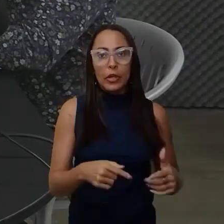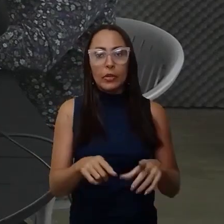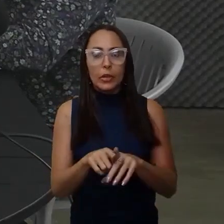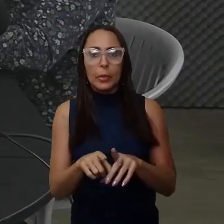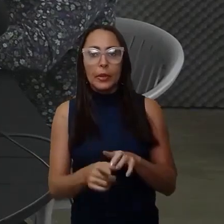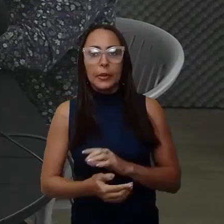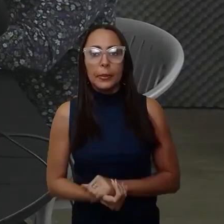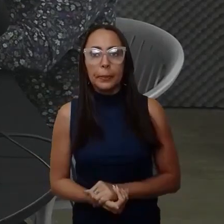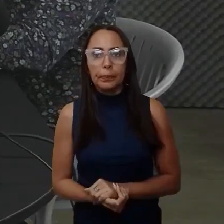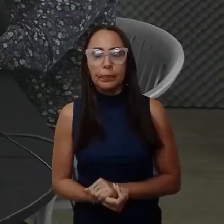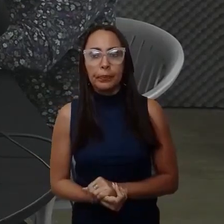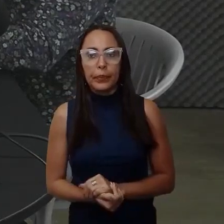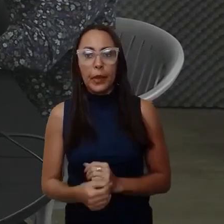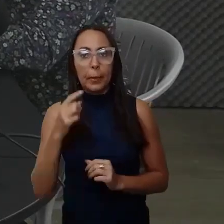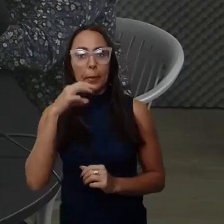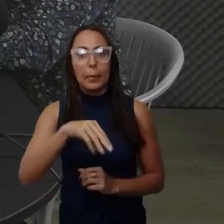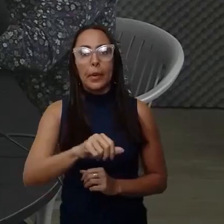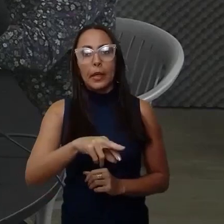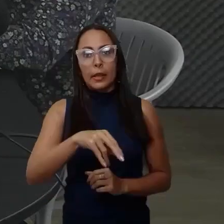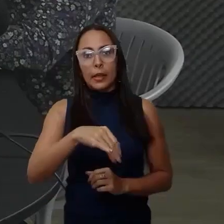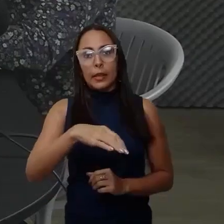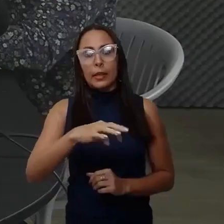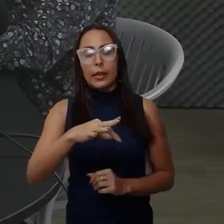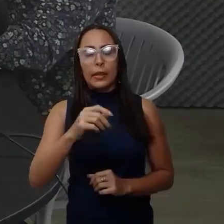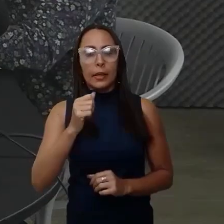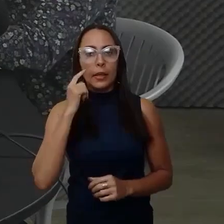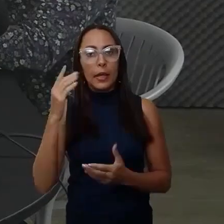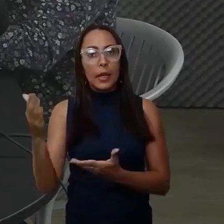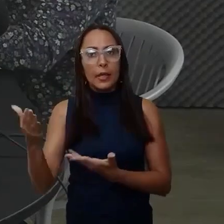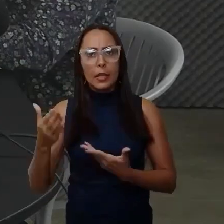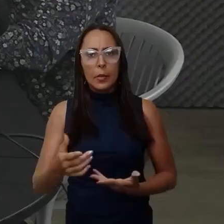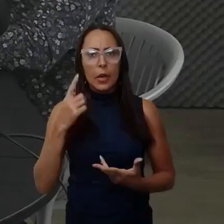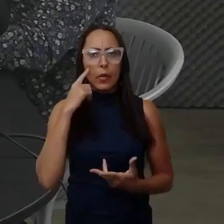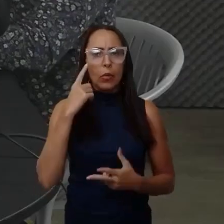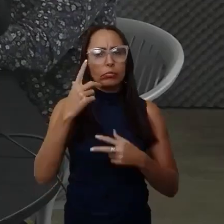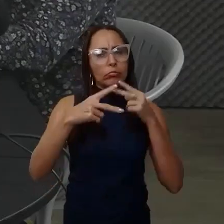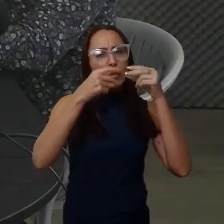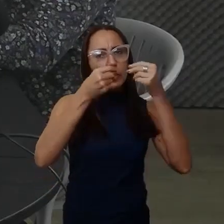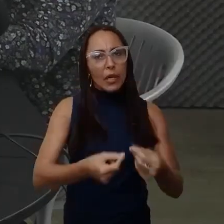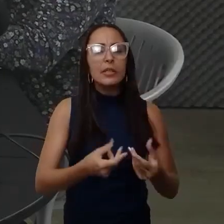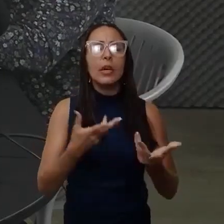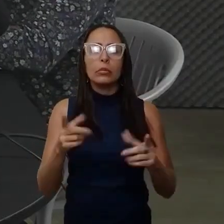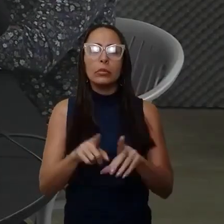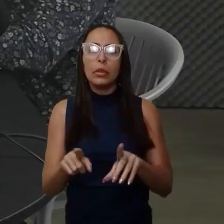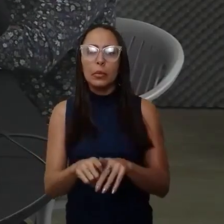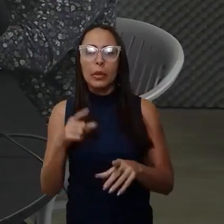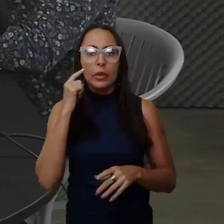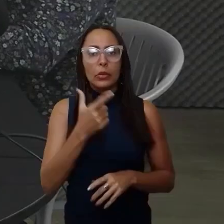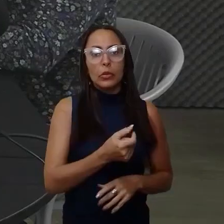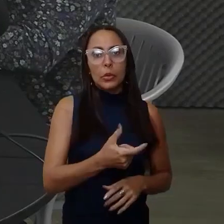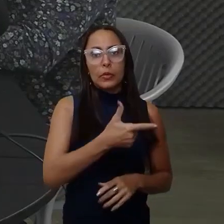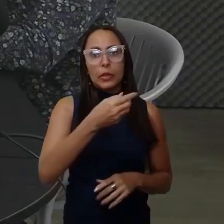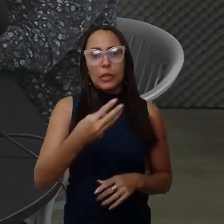Bulbul, Ferralab, Marieta e Doc SP e recebeu algumas premiações, né? Em 2023 foi admitida